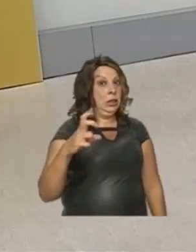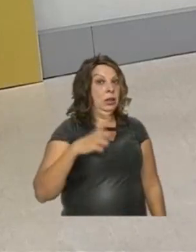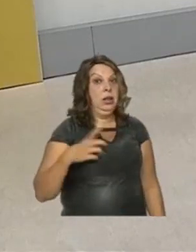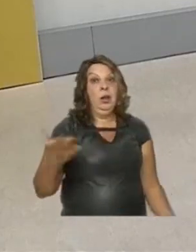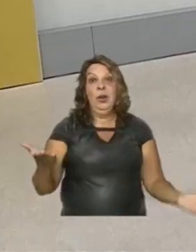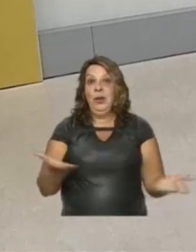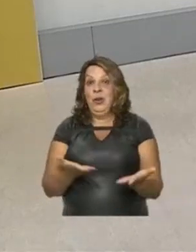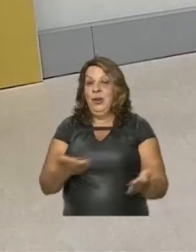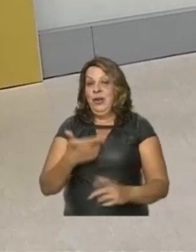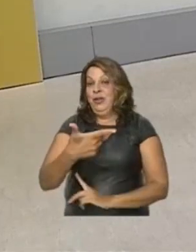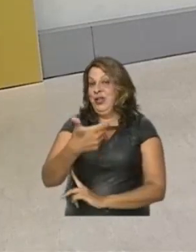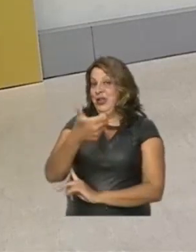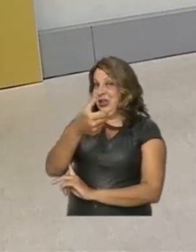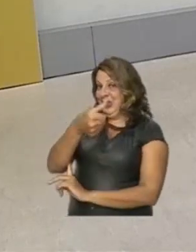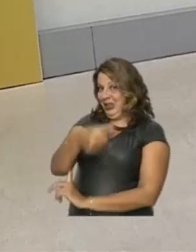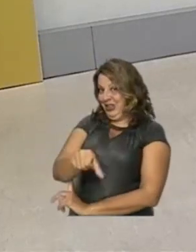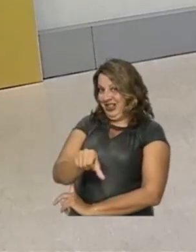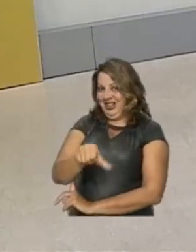e o 29.